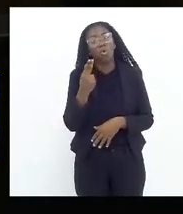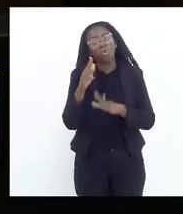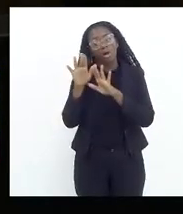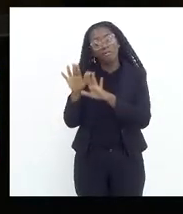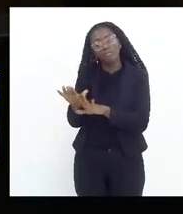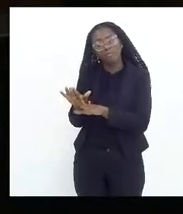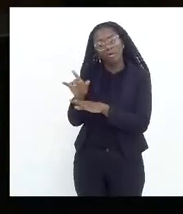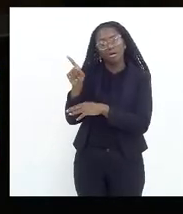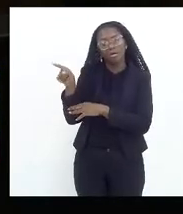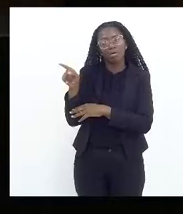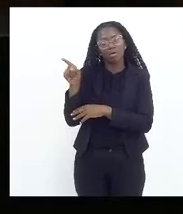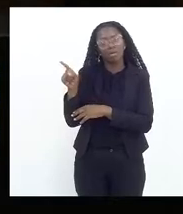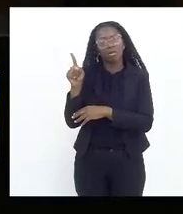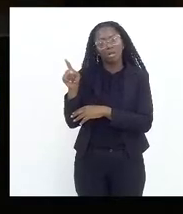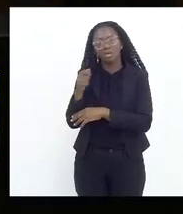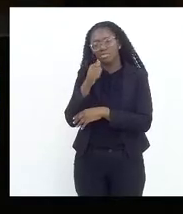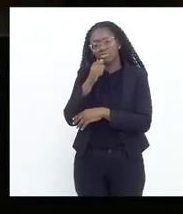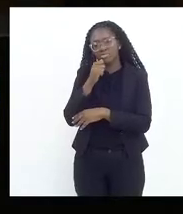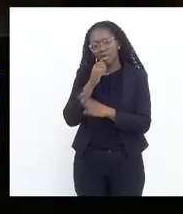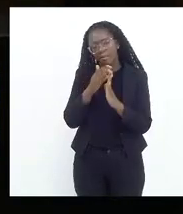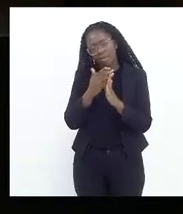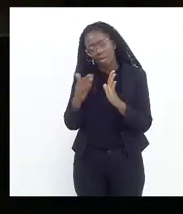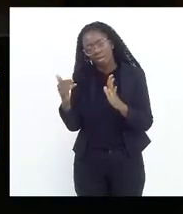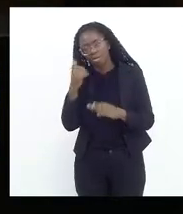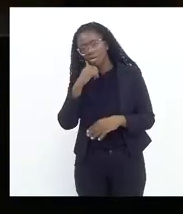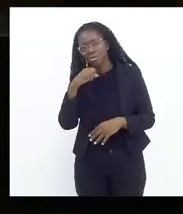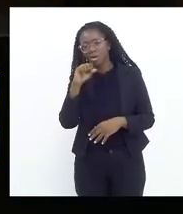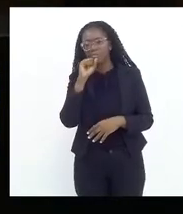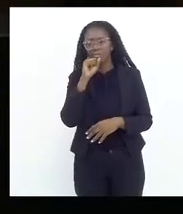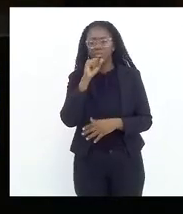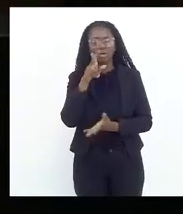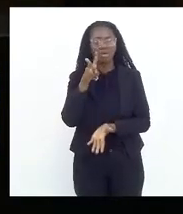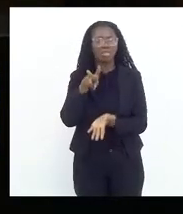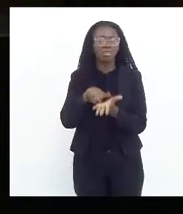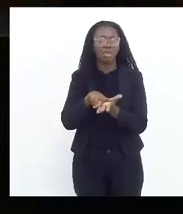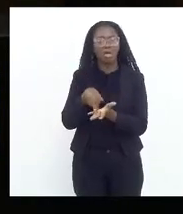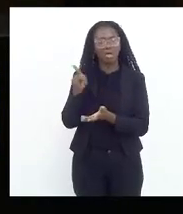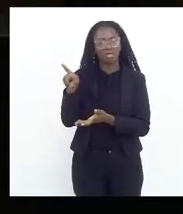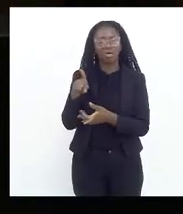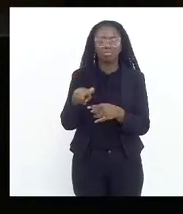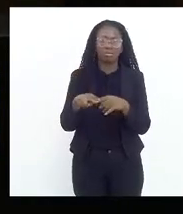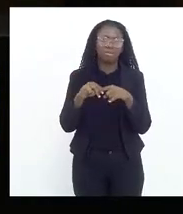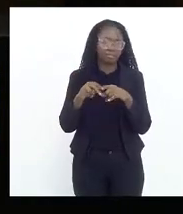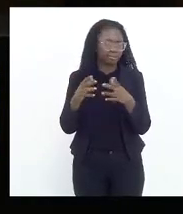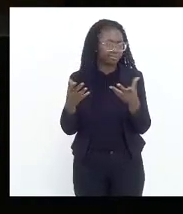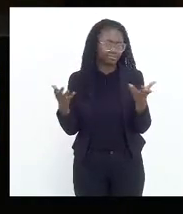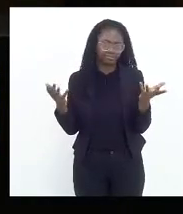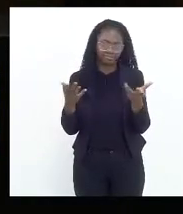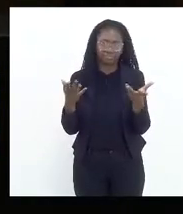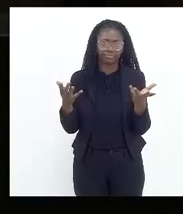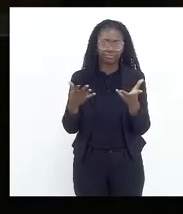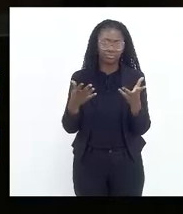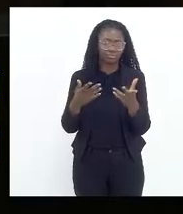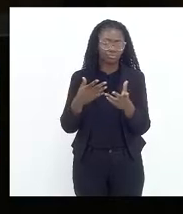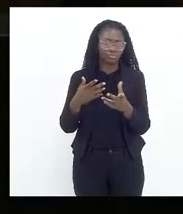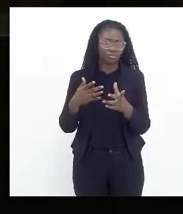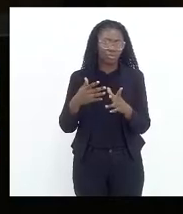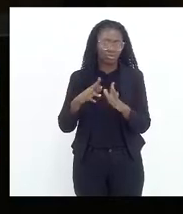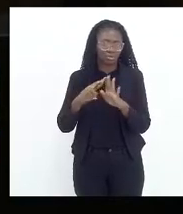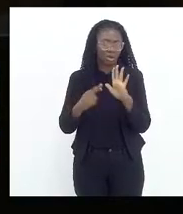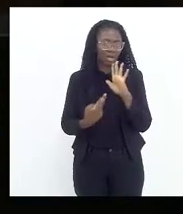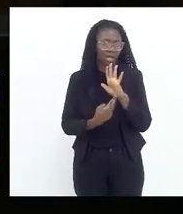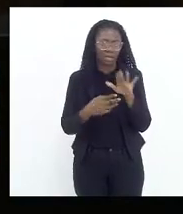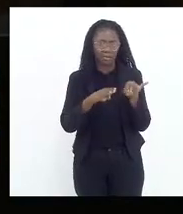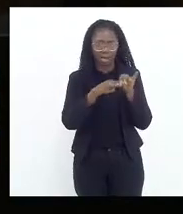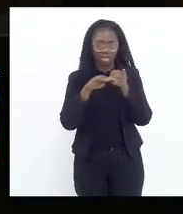privados da presença materna durante a hospitalização por meio de um protocolo operacional padrão.